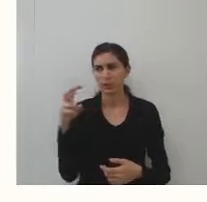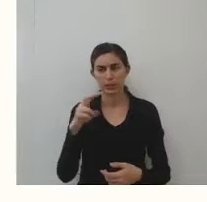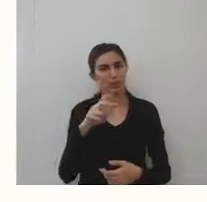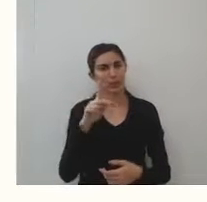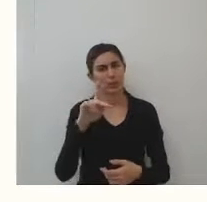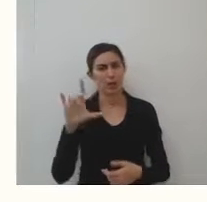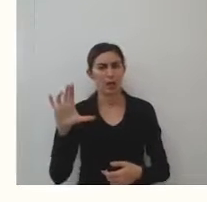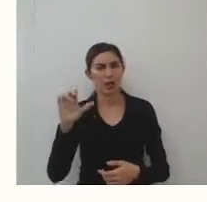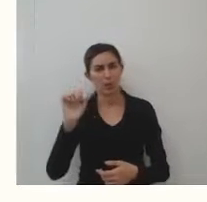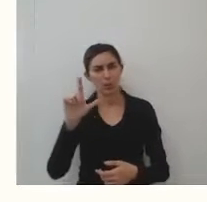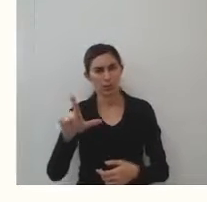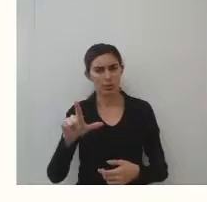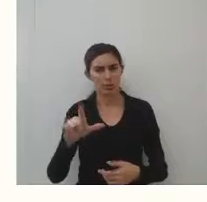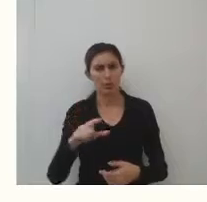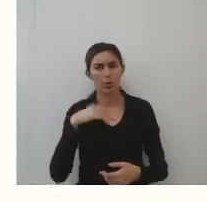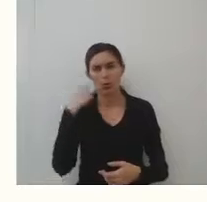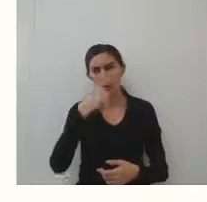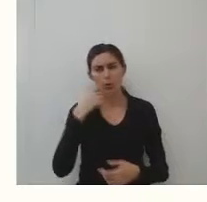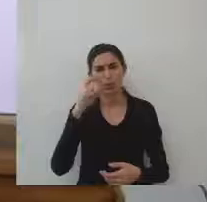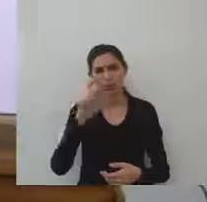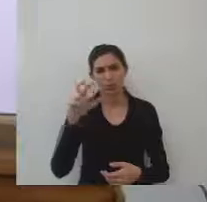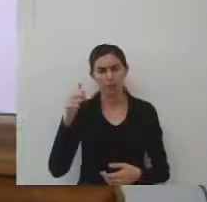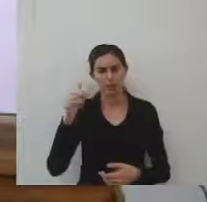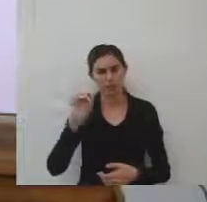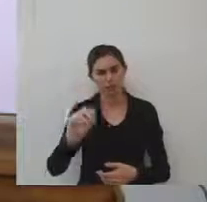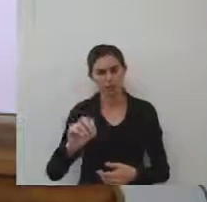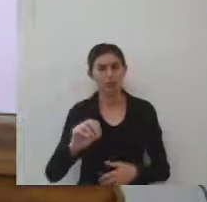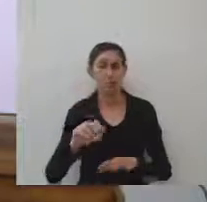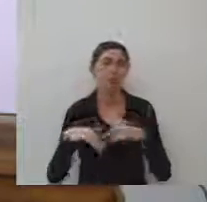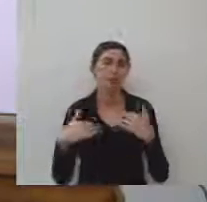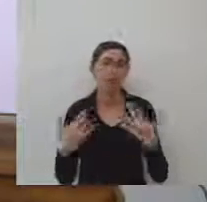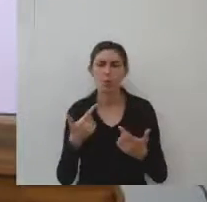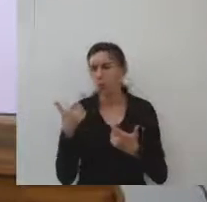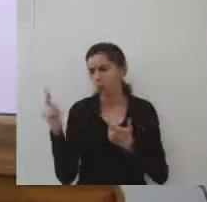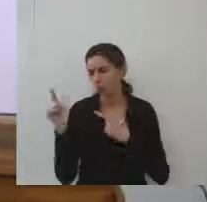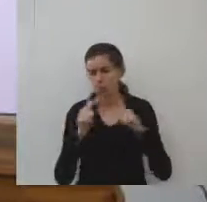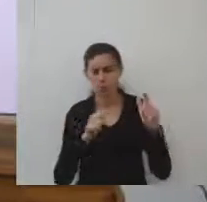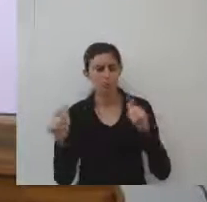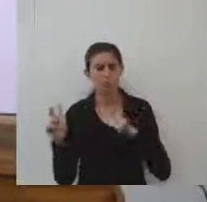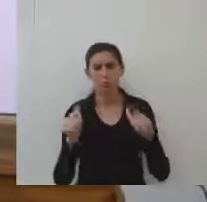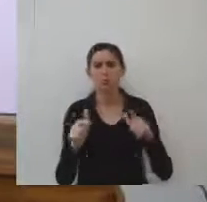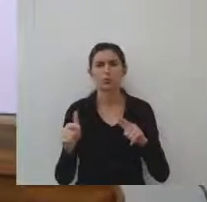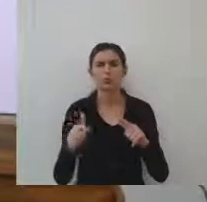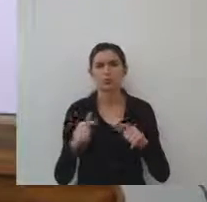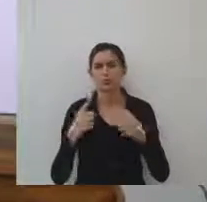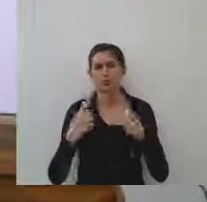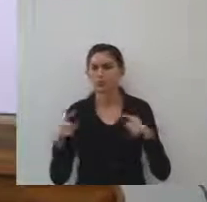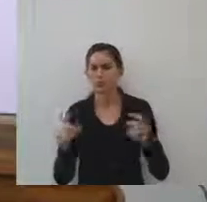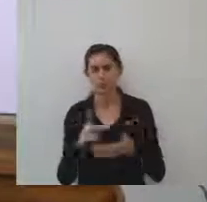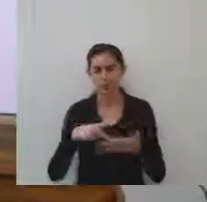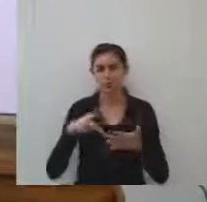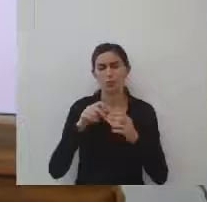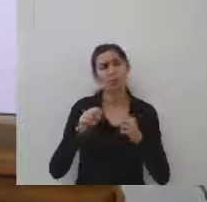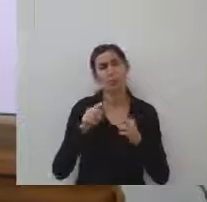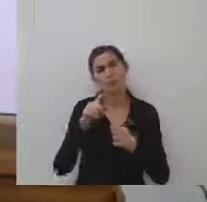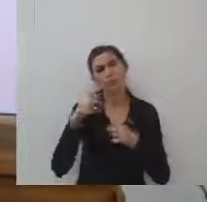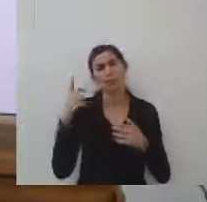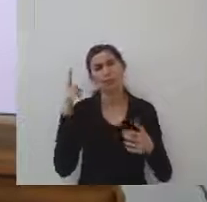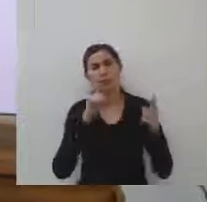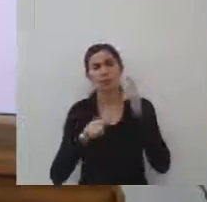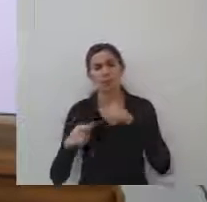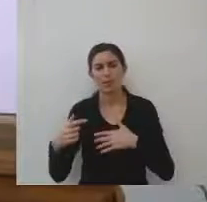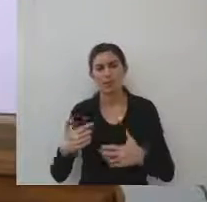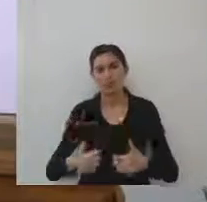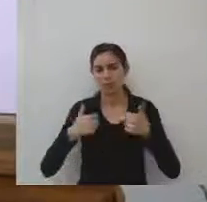vou ter 510. Não é isso? Então, fora outros ritmos que você pode dançar para você ganhar esse